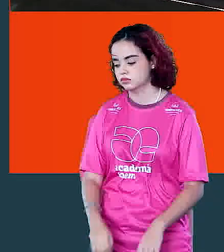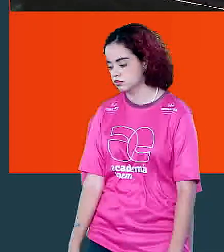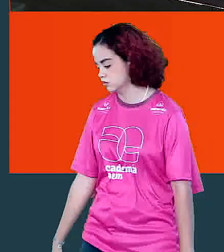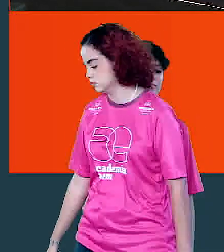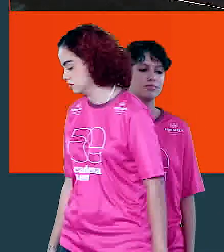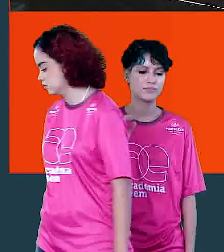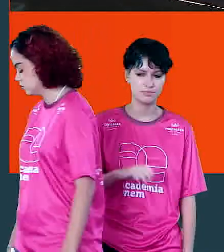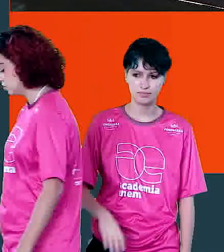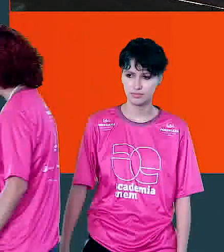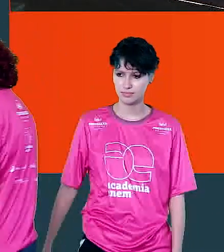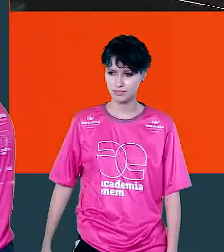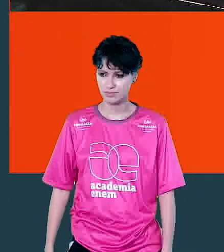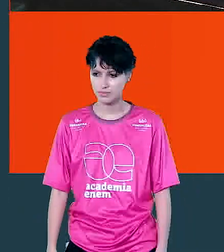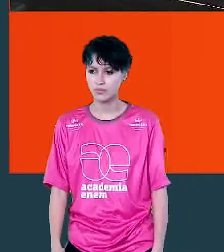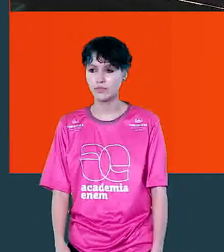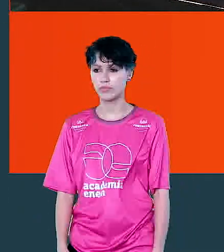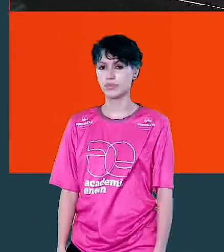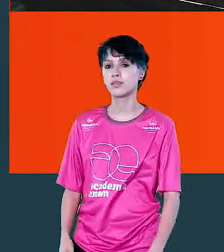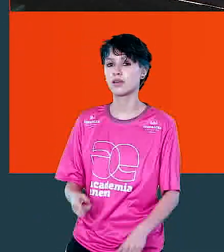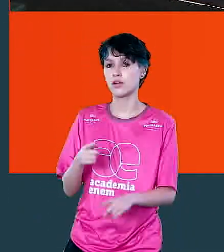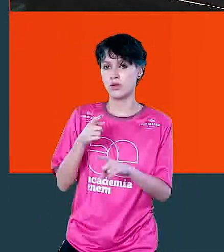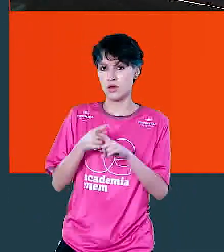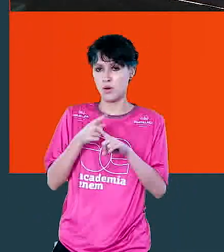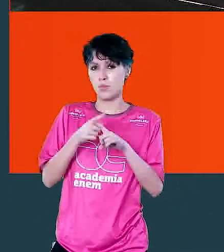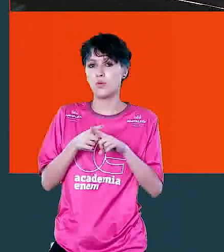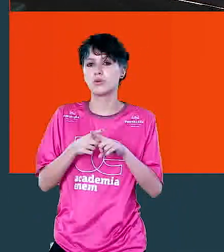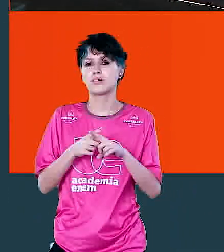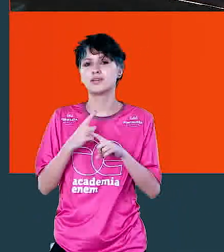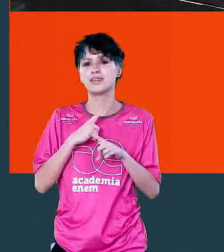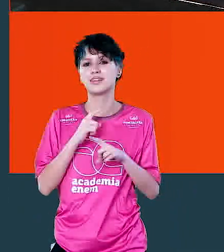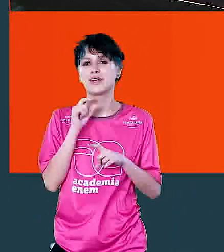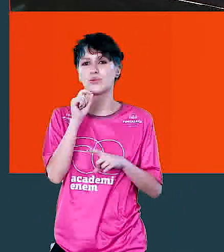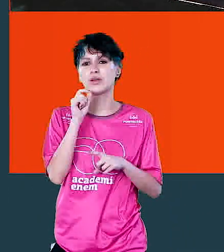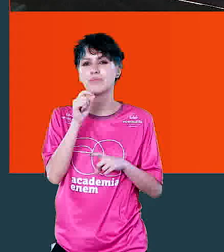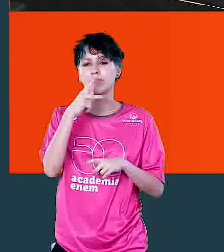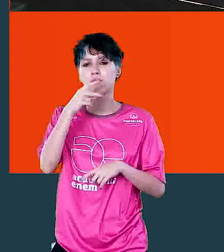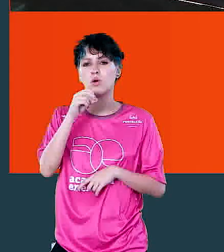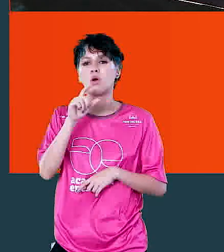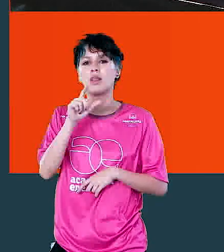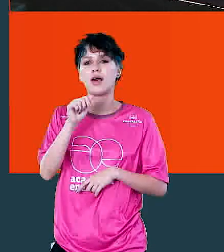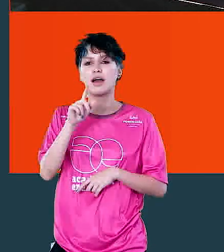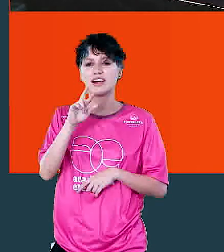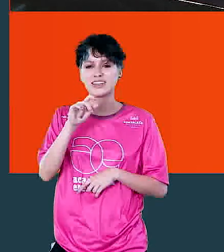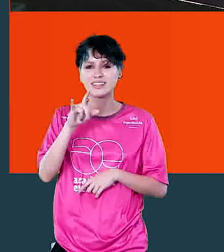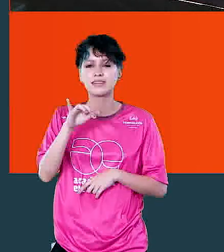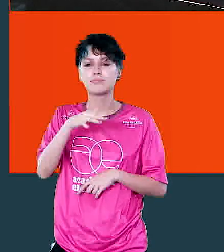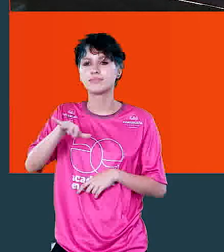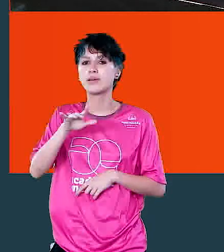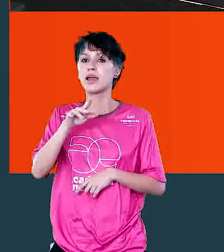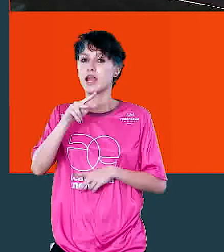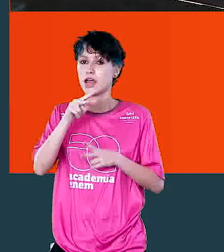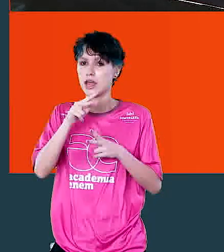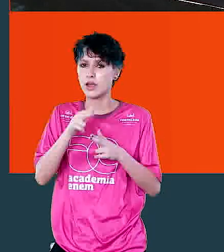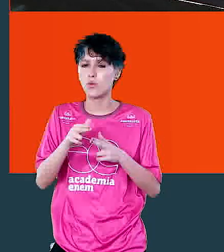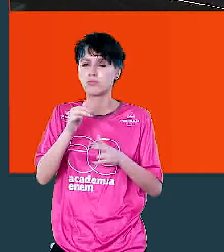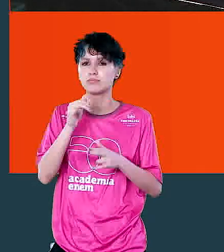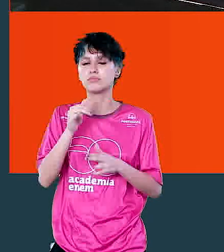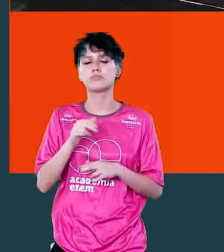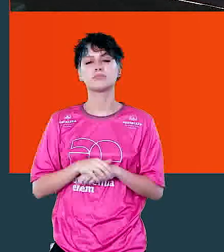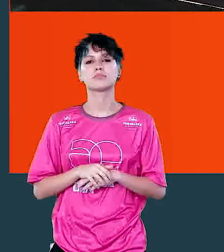cafeína dentro do pó do café? Porque eles têm a mesma polaridade. Semelhante,